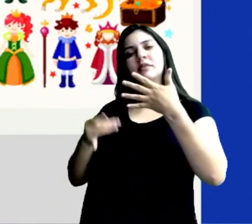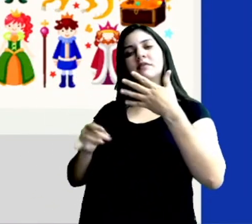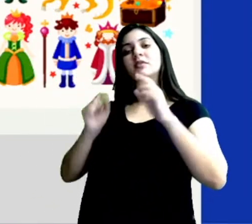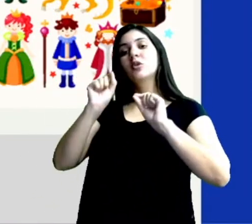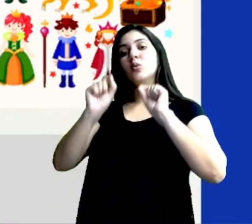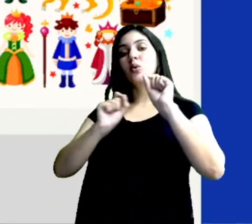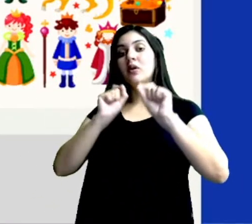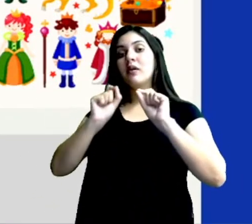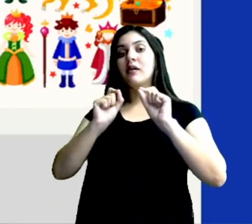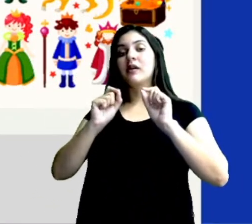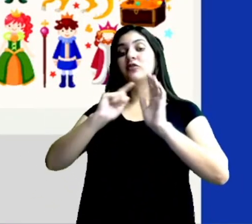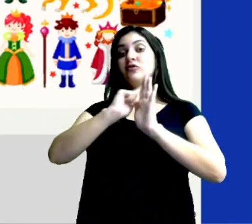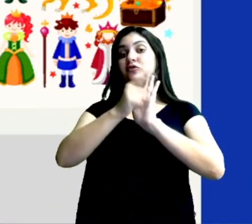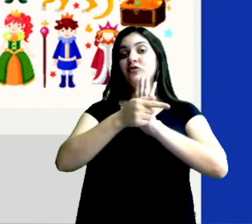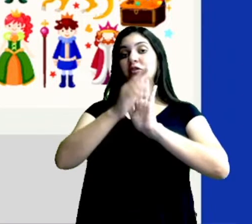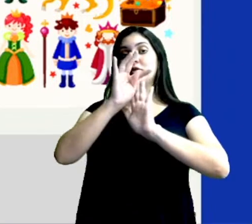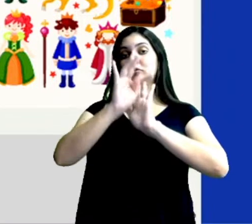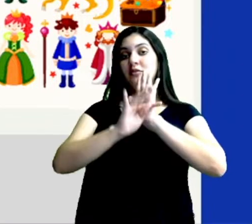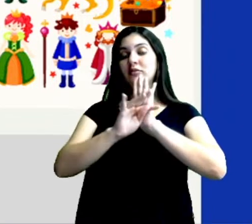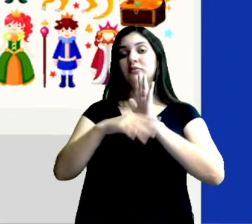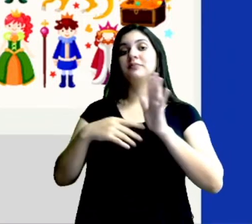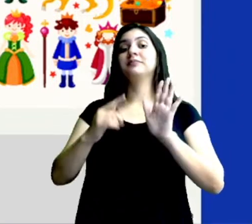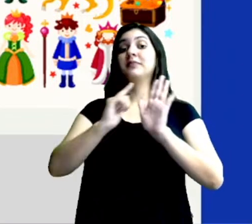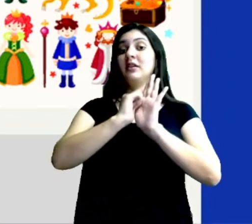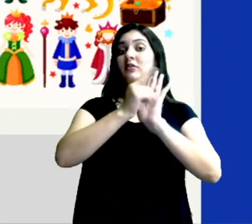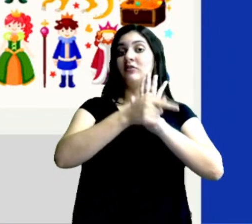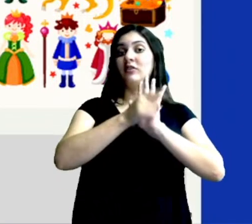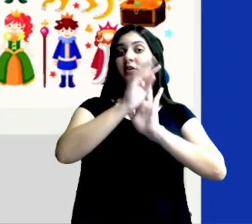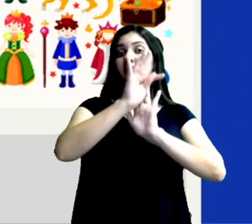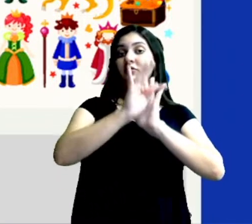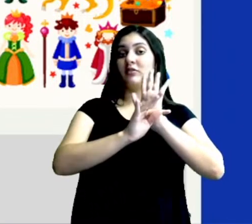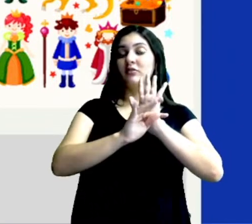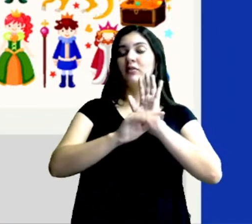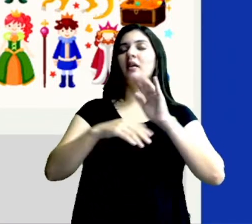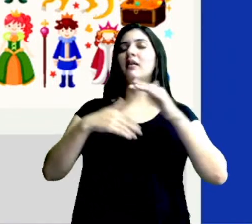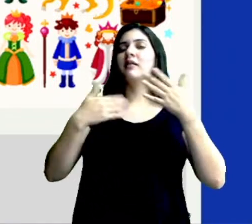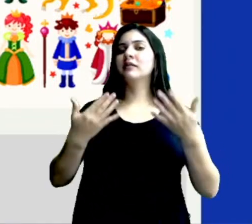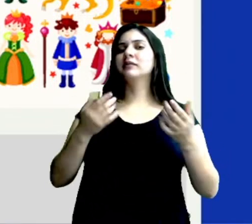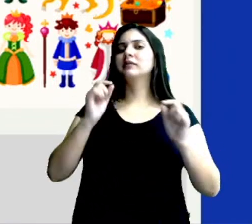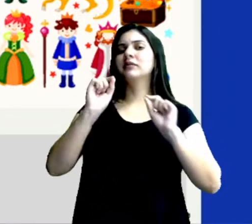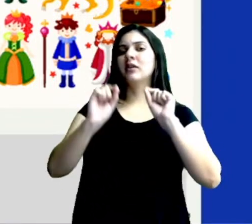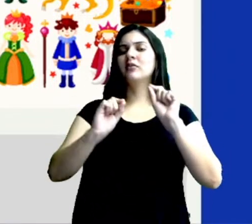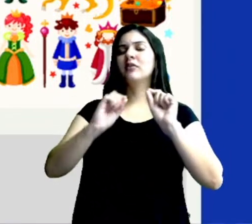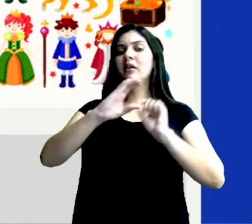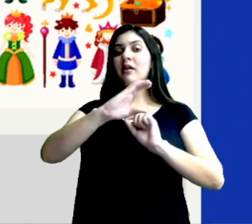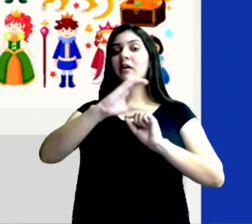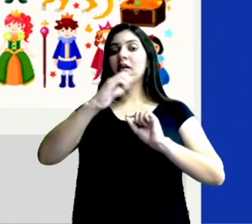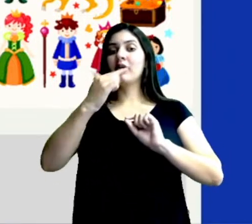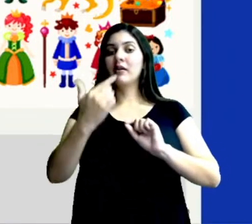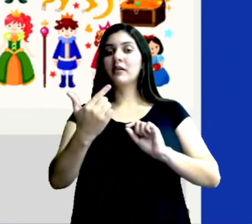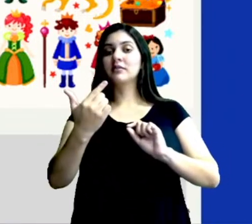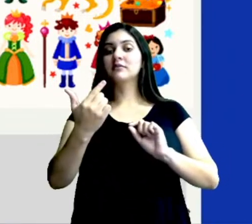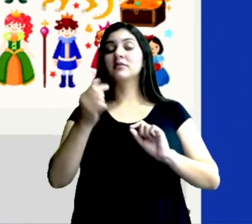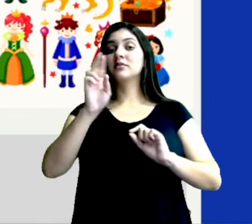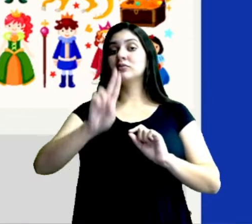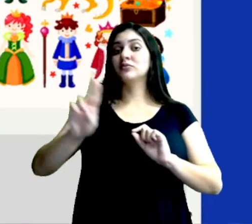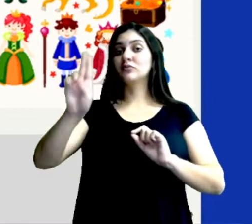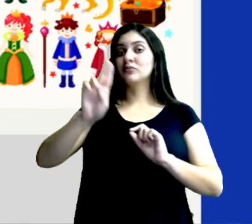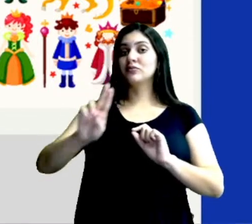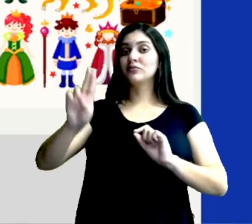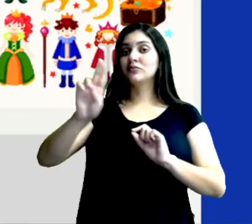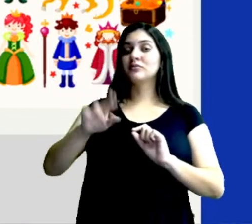de gêneros textuais. Os gêneros textuais são as classificações usadas